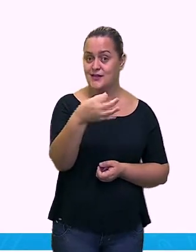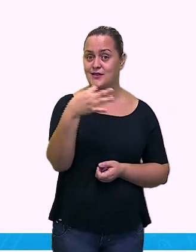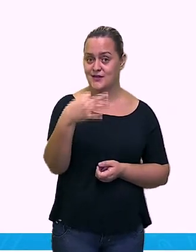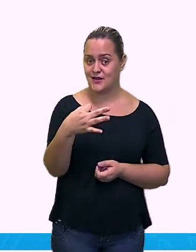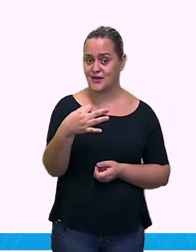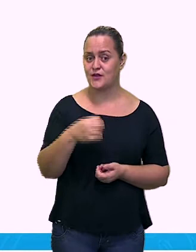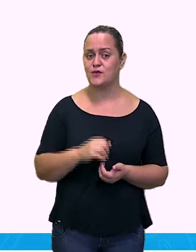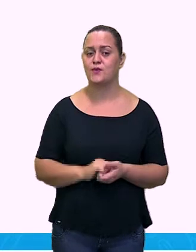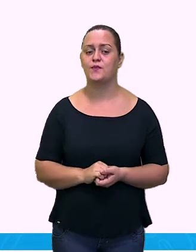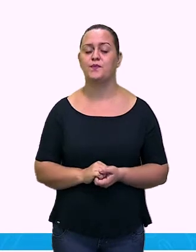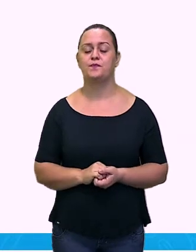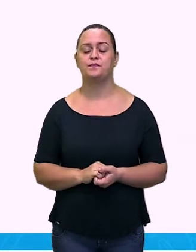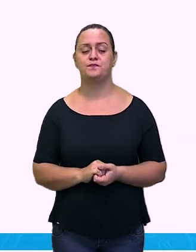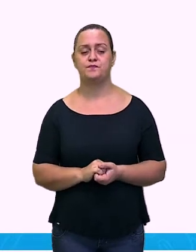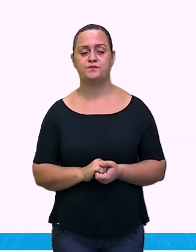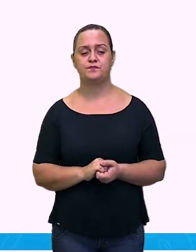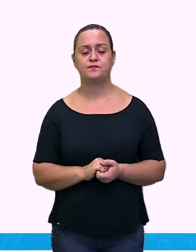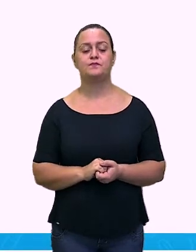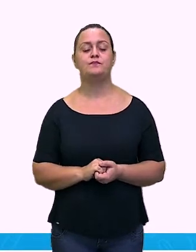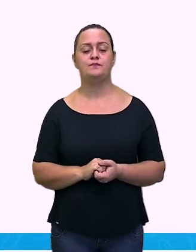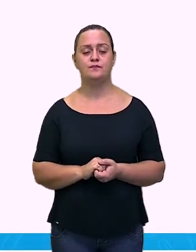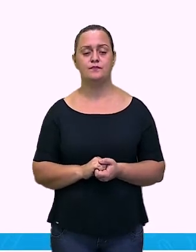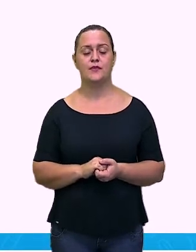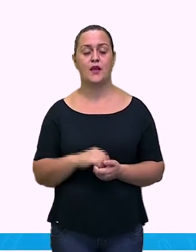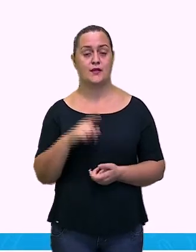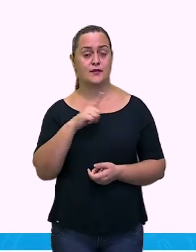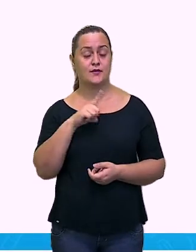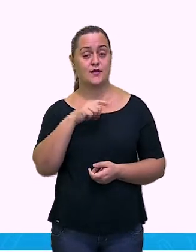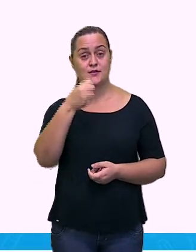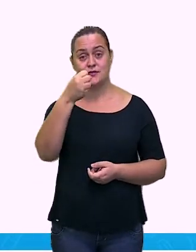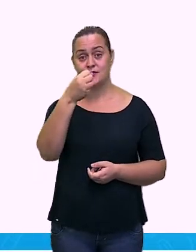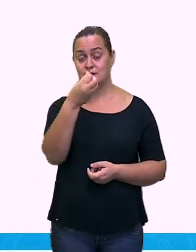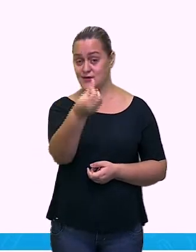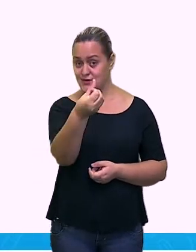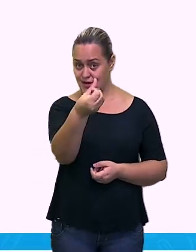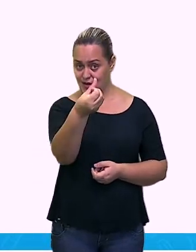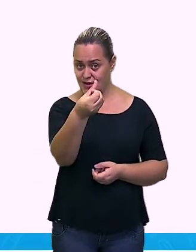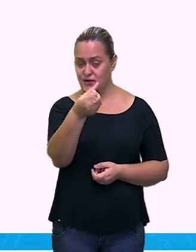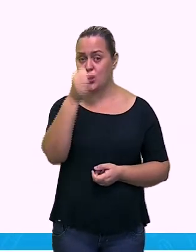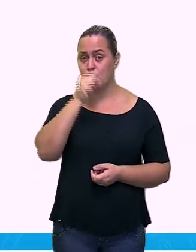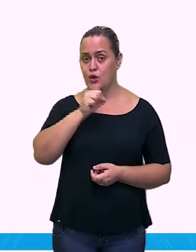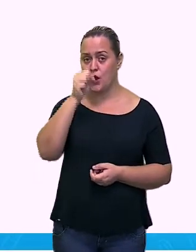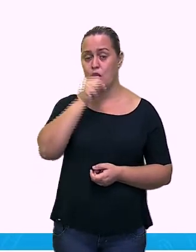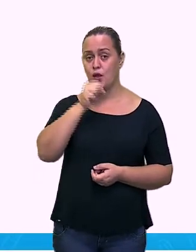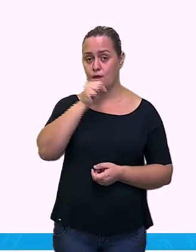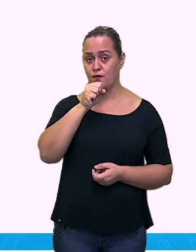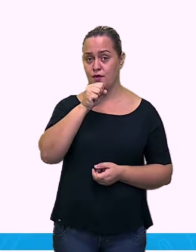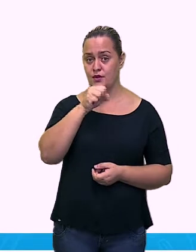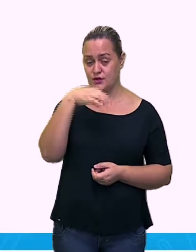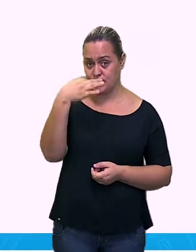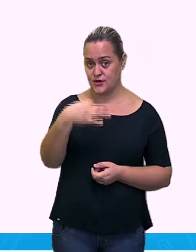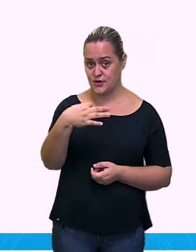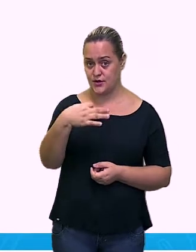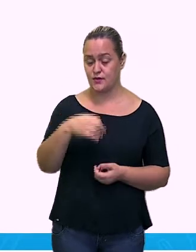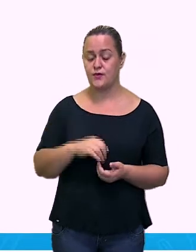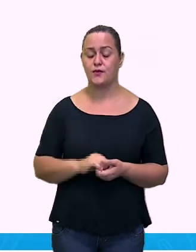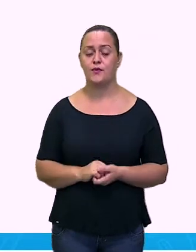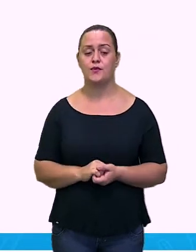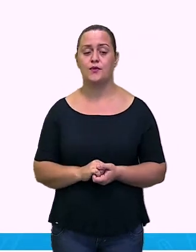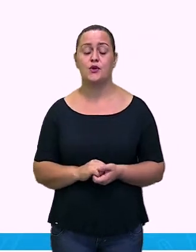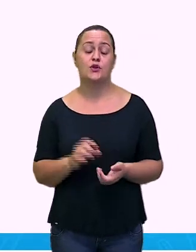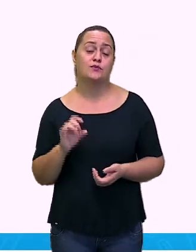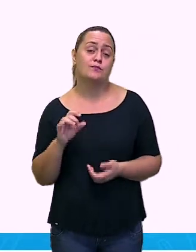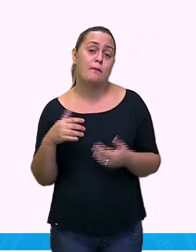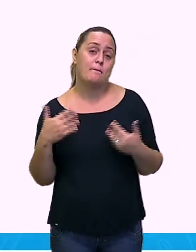dois três quatro cinco seis realmente eu tenho seis sorvetes só que eu